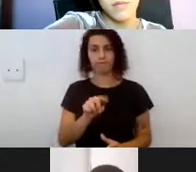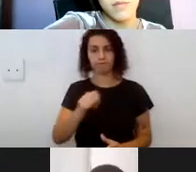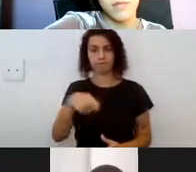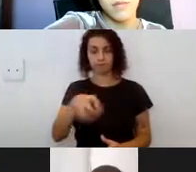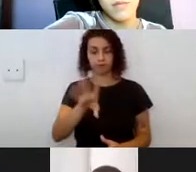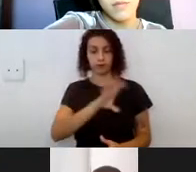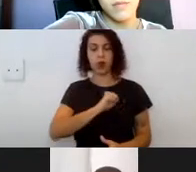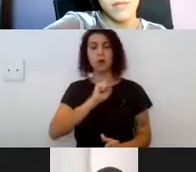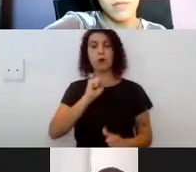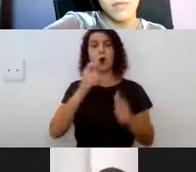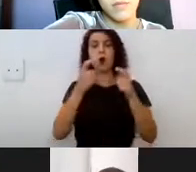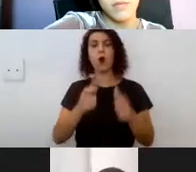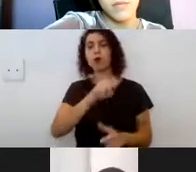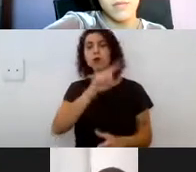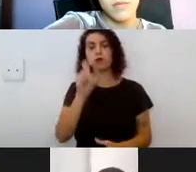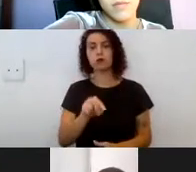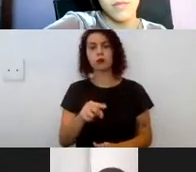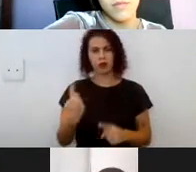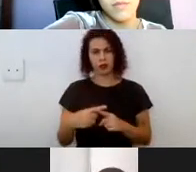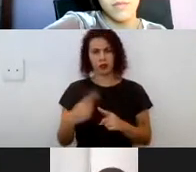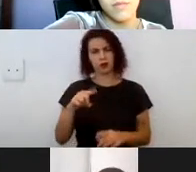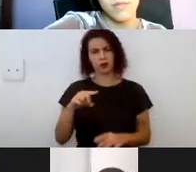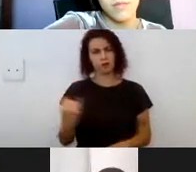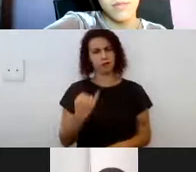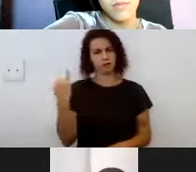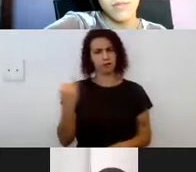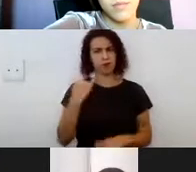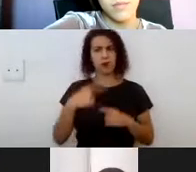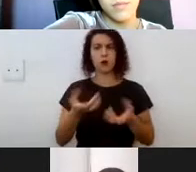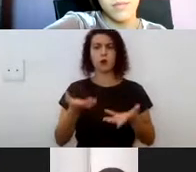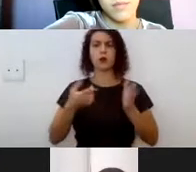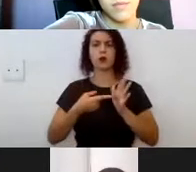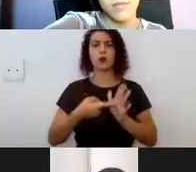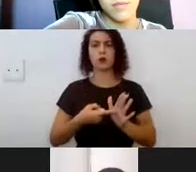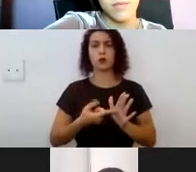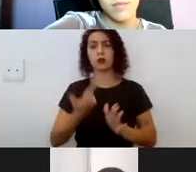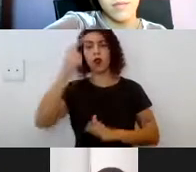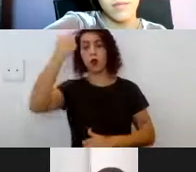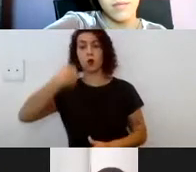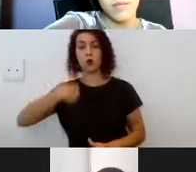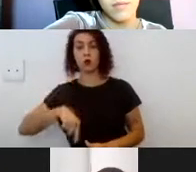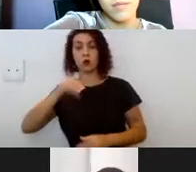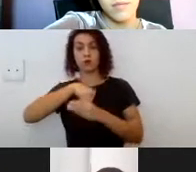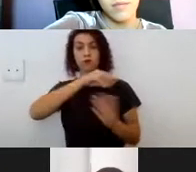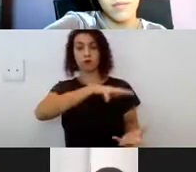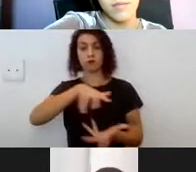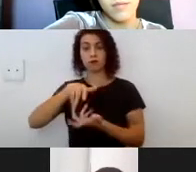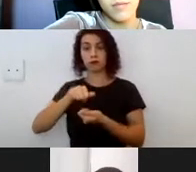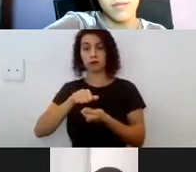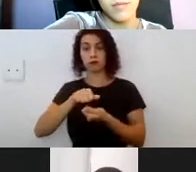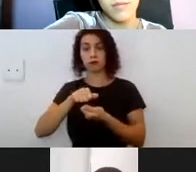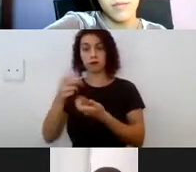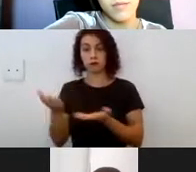repete tá Por quê que isso é importante para a gente porque aí eu quero mostrar para vocês um outro corpo no mundo esse